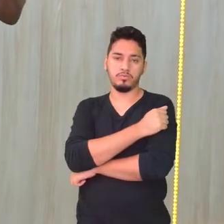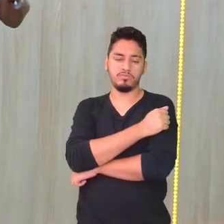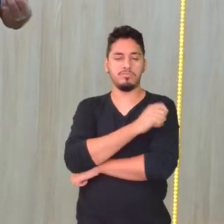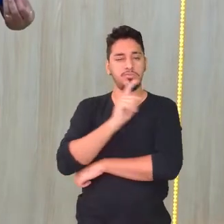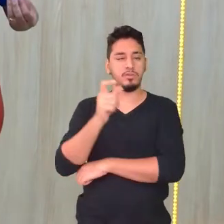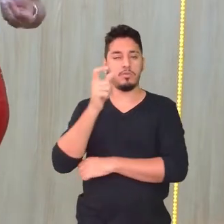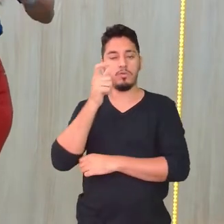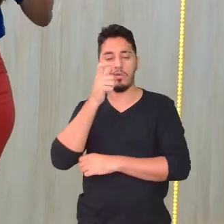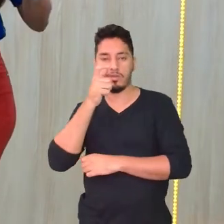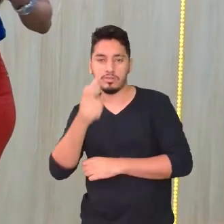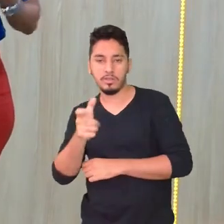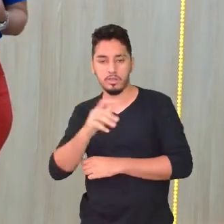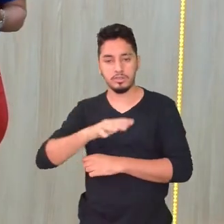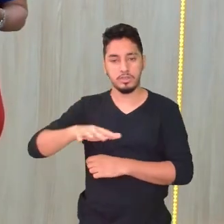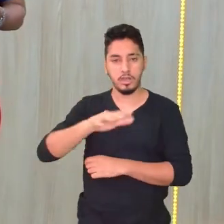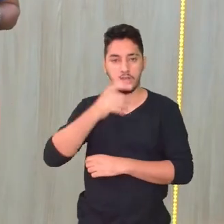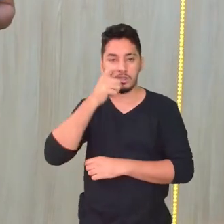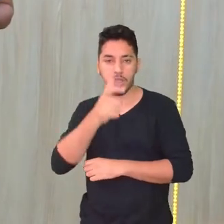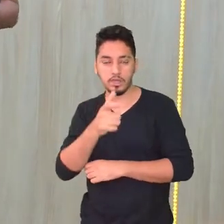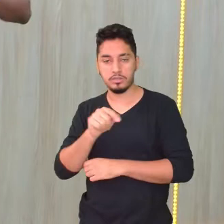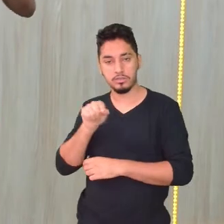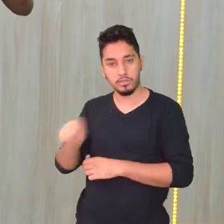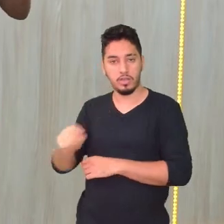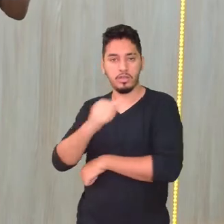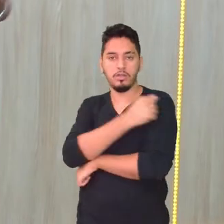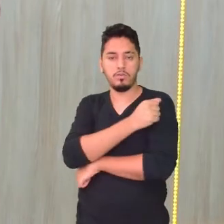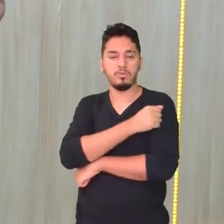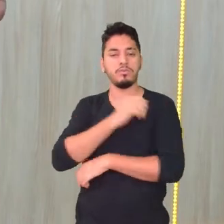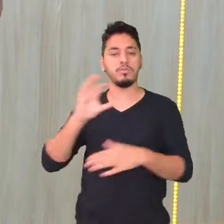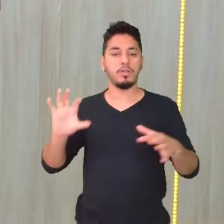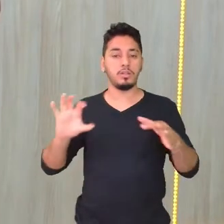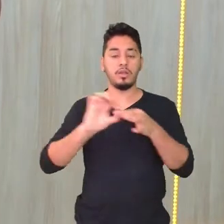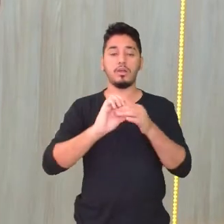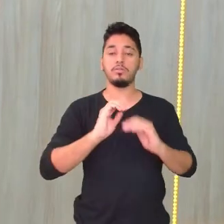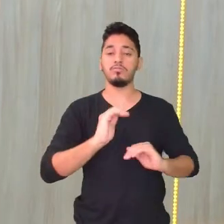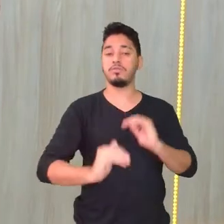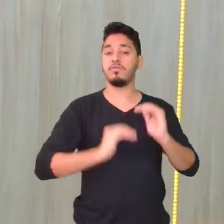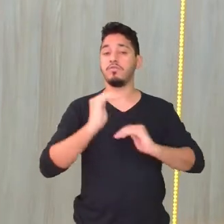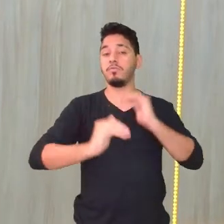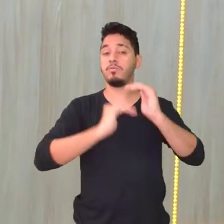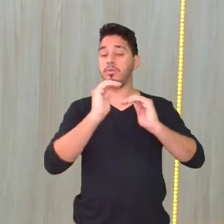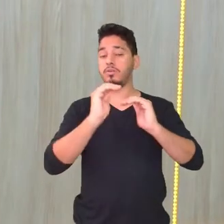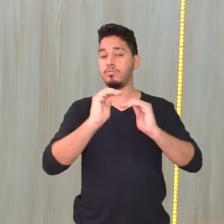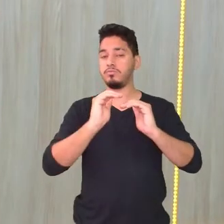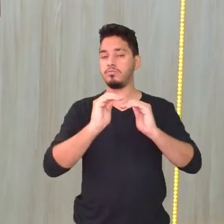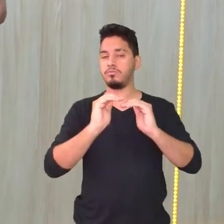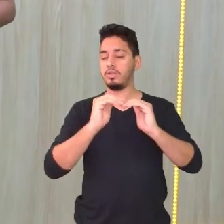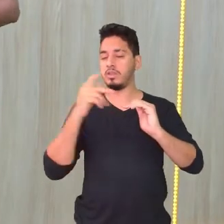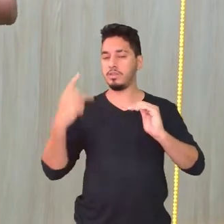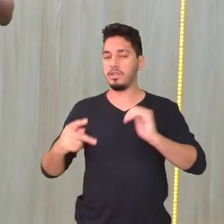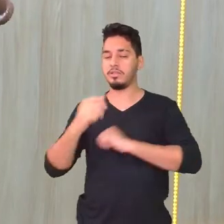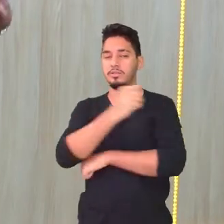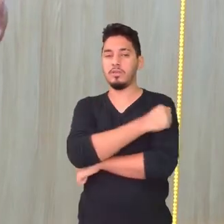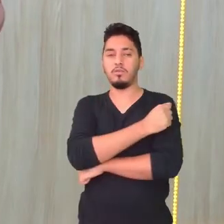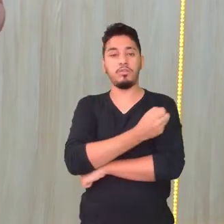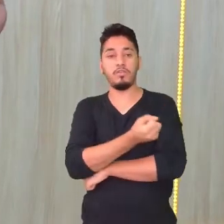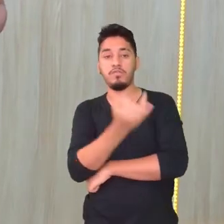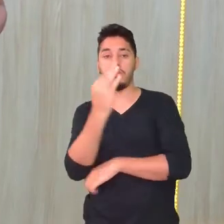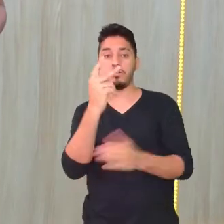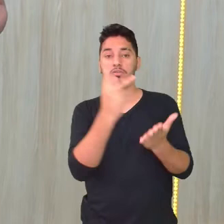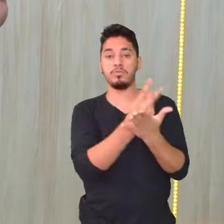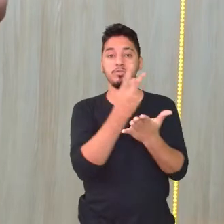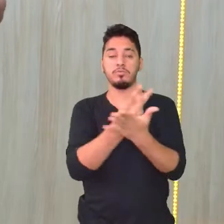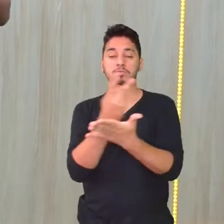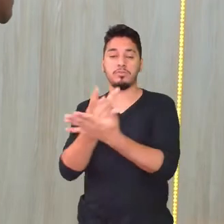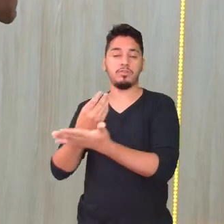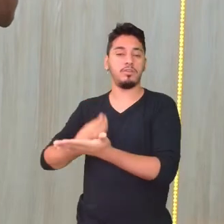de interesse, eles estão diretamente ligados ao desenvolvimento, ao funcionamento desse estudante em várias situações da